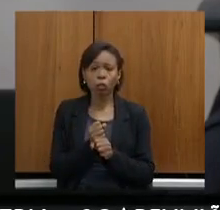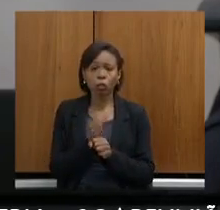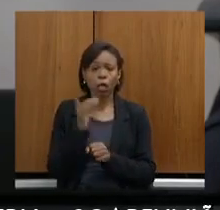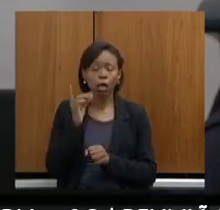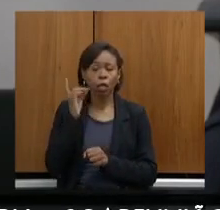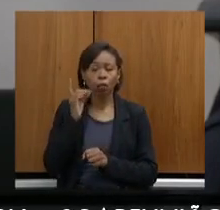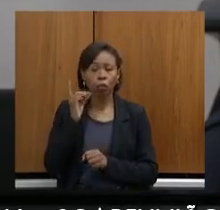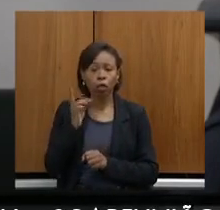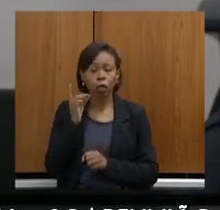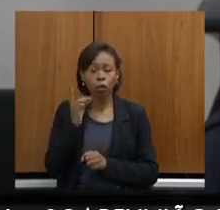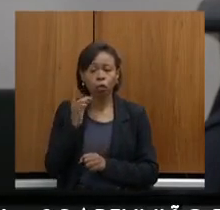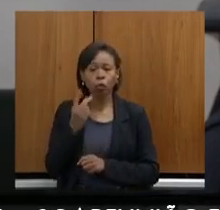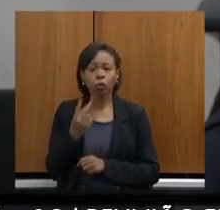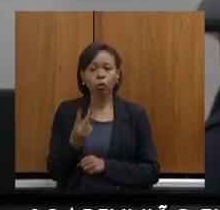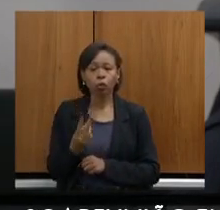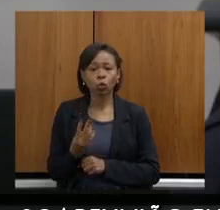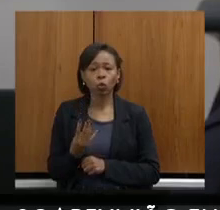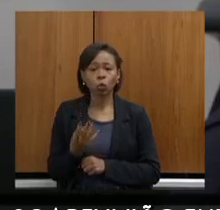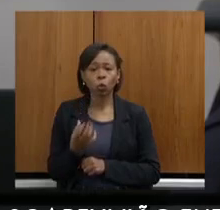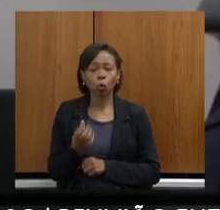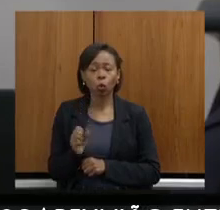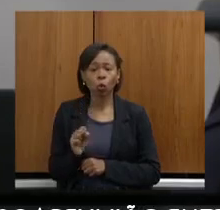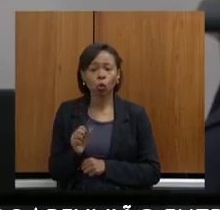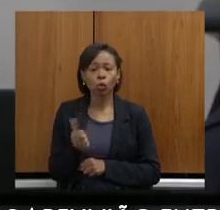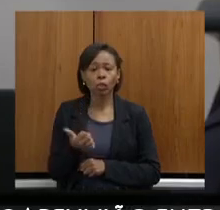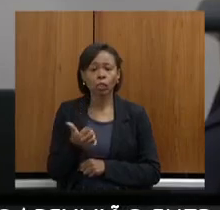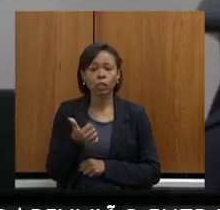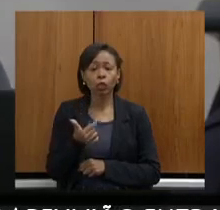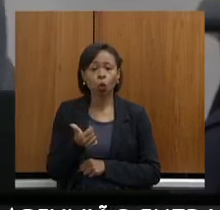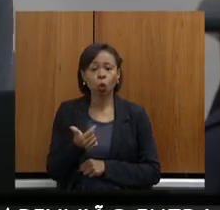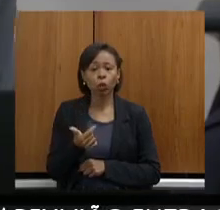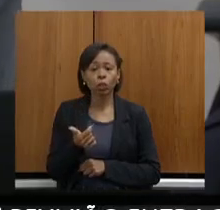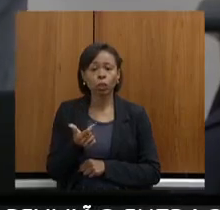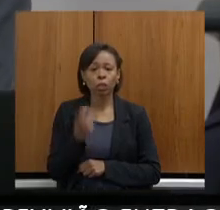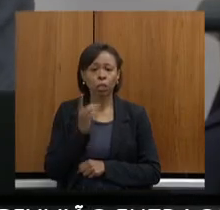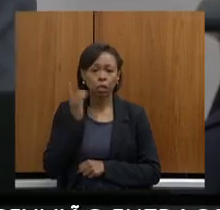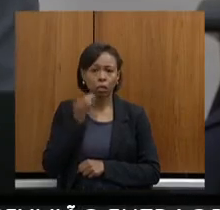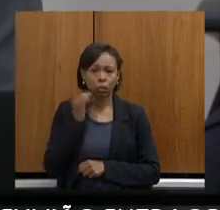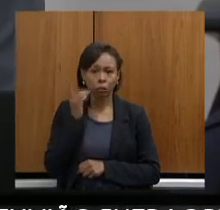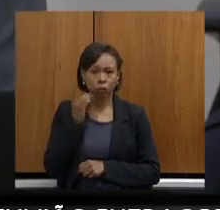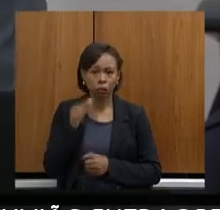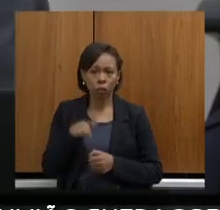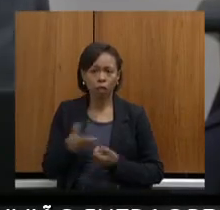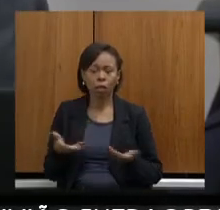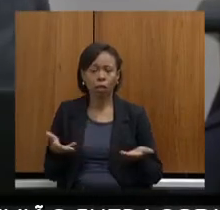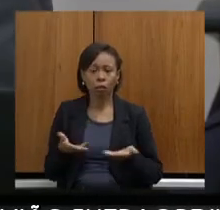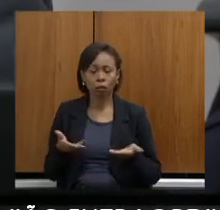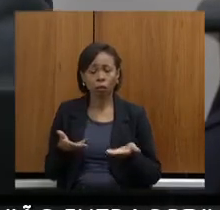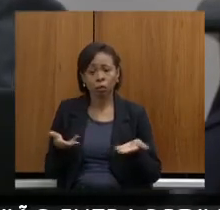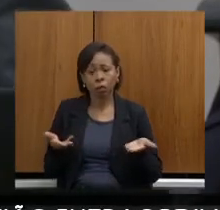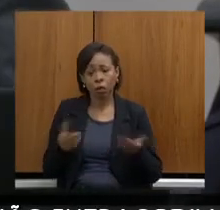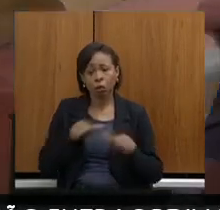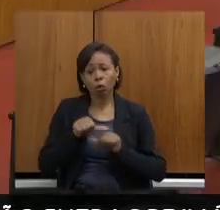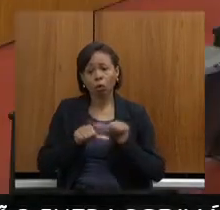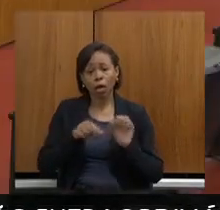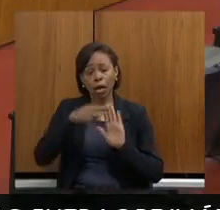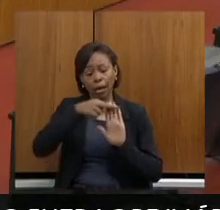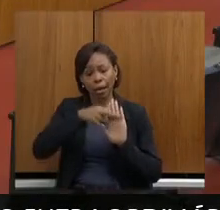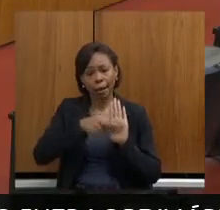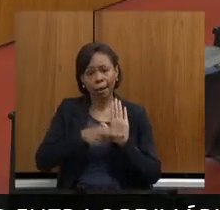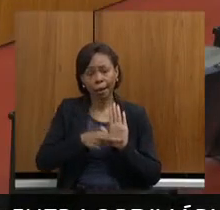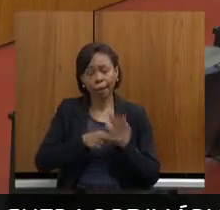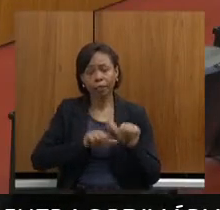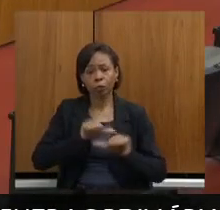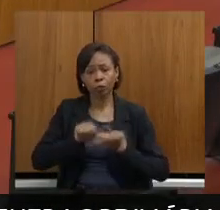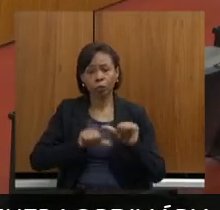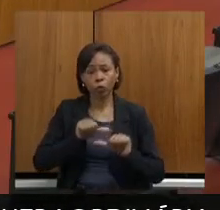em 2 4 6 8 10 12 deputados então a metodologia foi mudando não